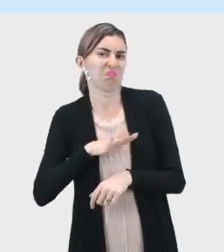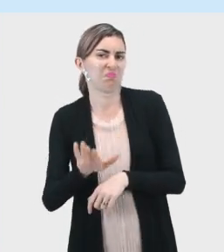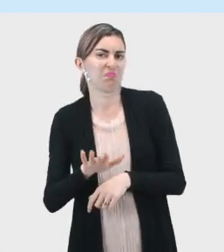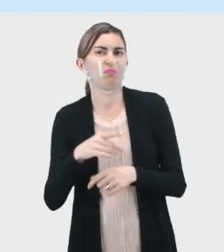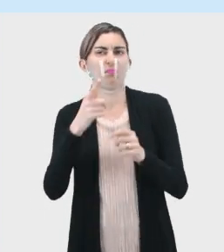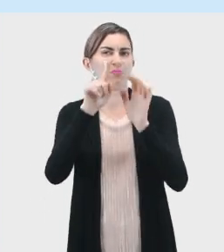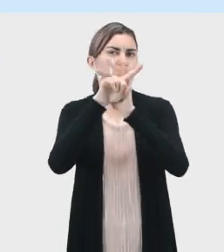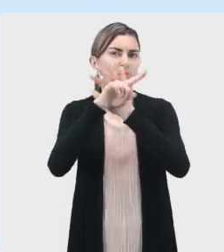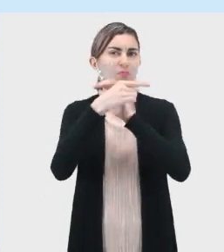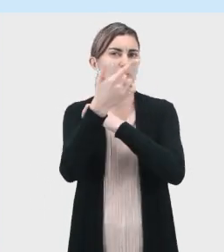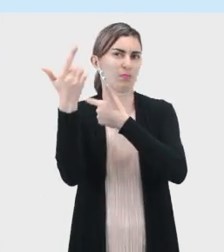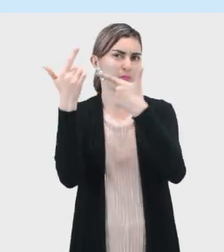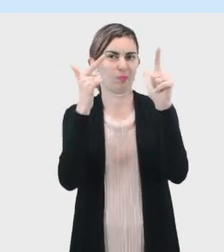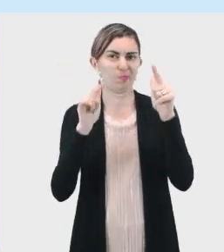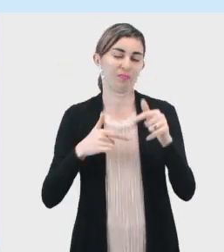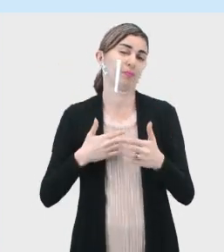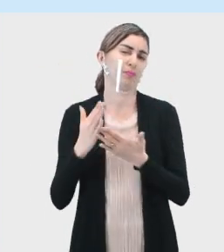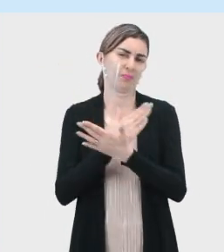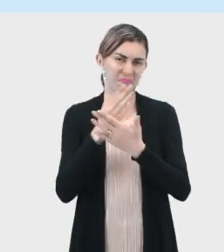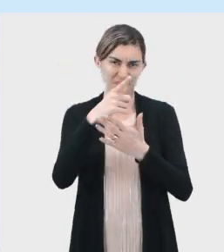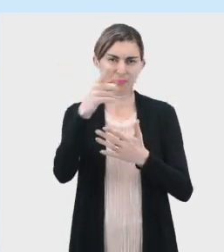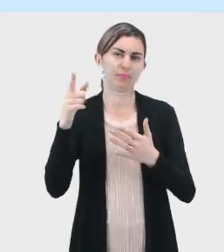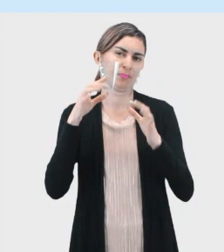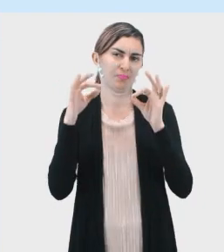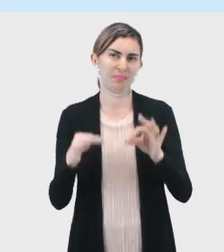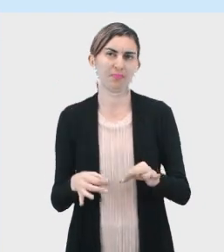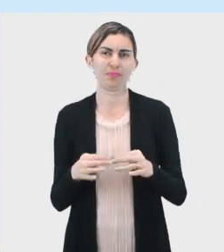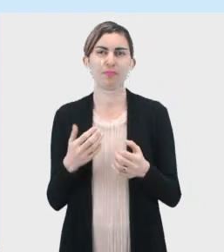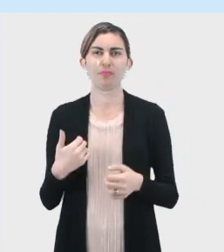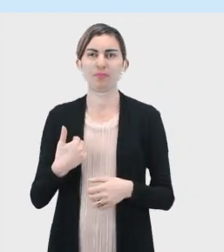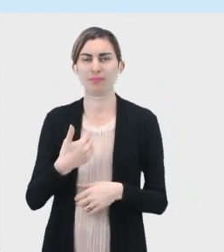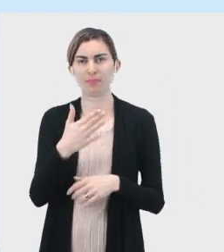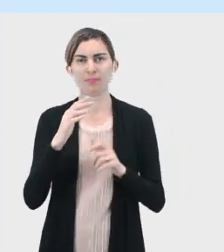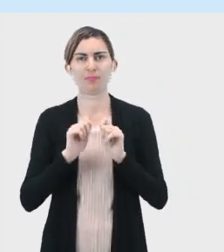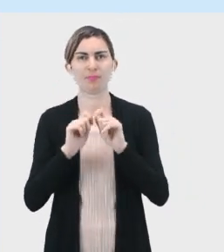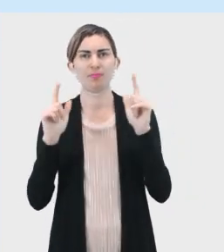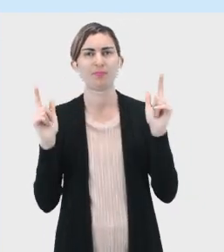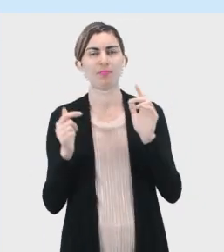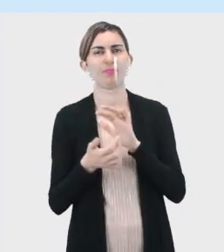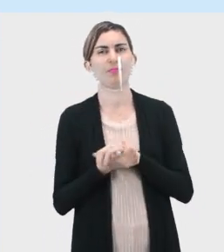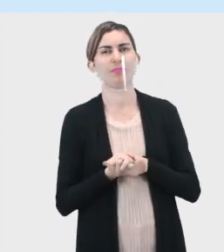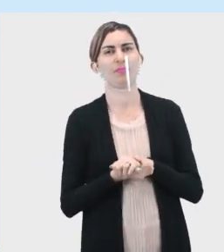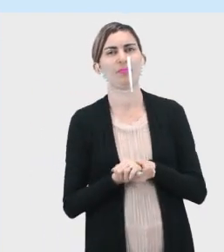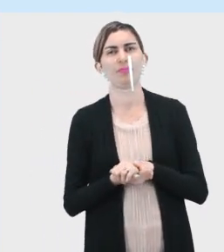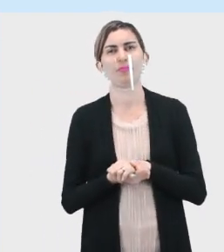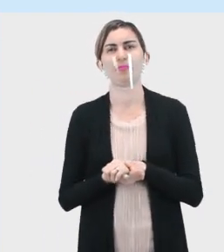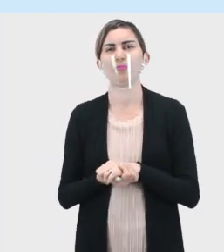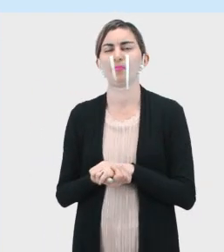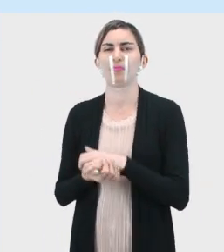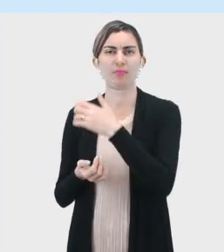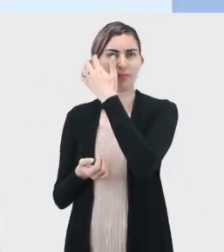não curtiu, vai pesquisando outros, que em algum momento dá certo. Então, vamos prosseguir.